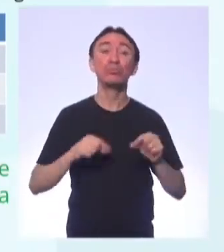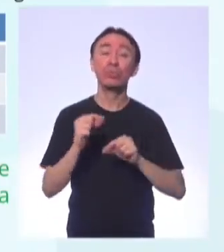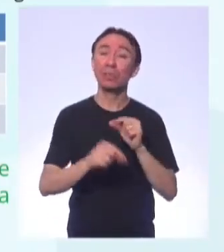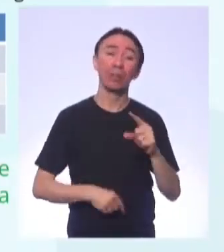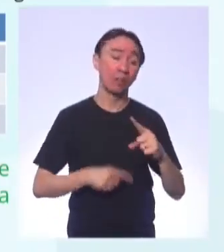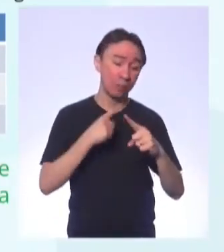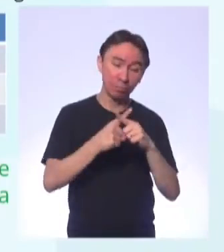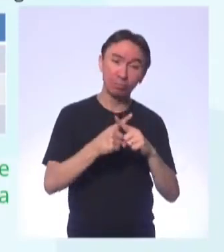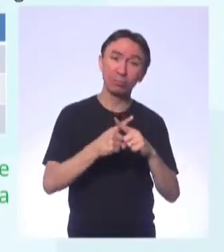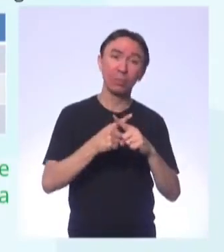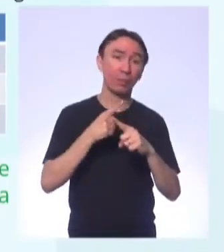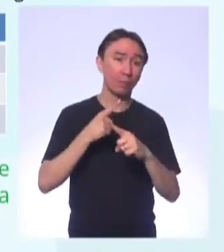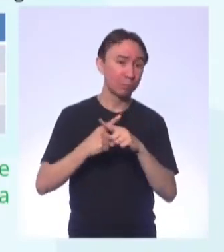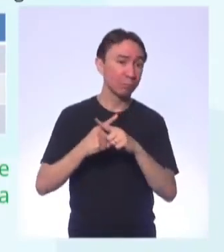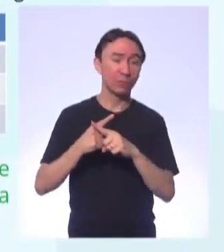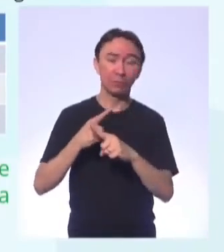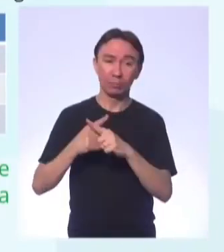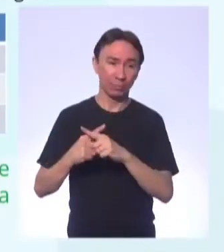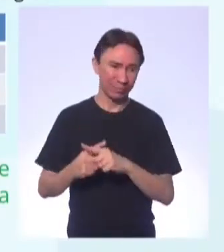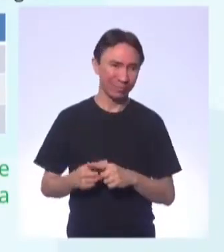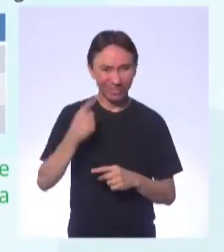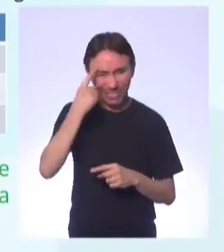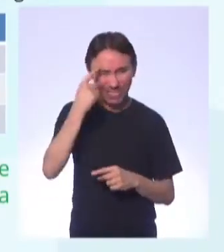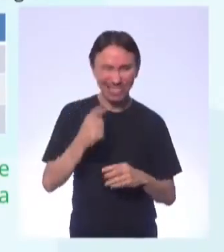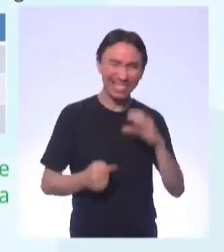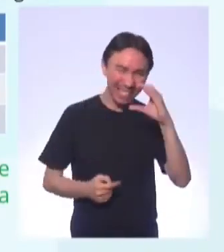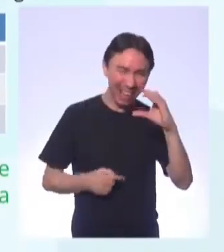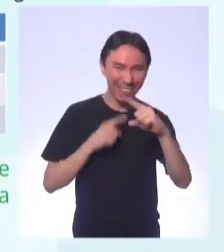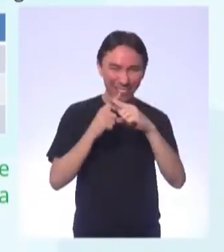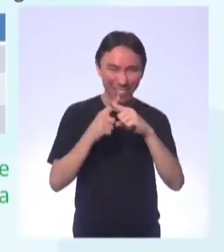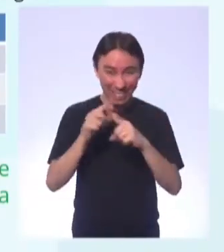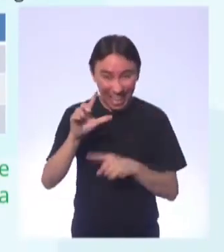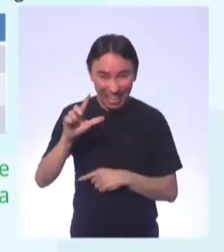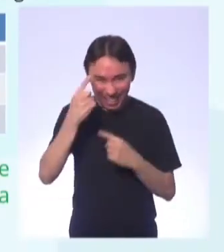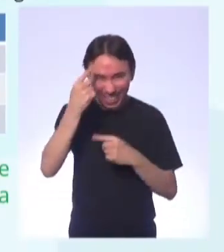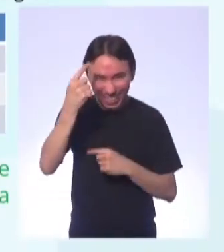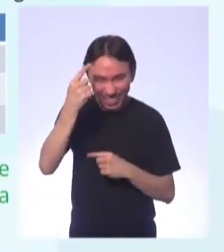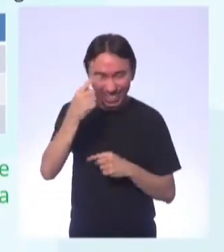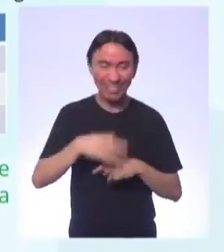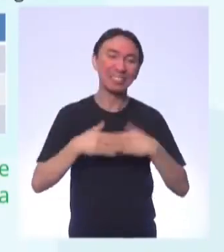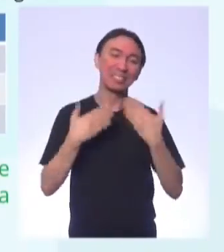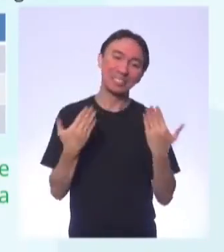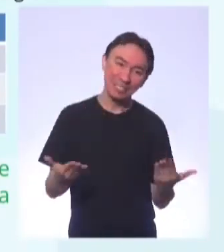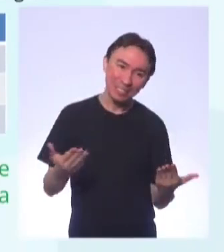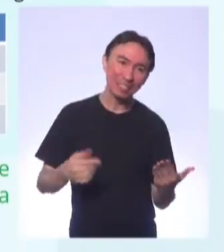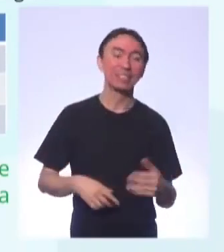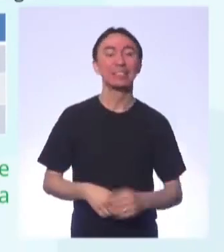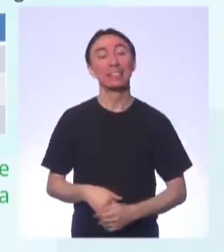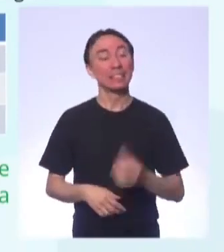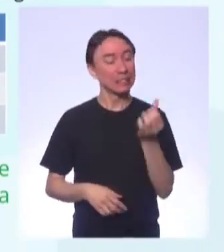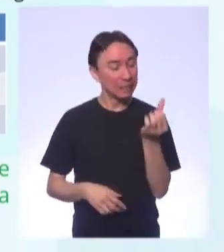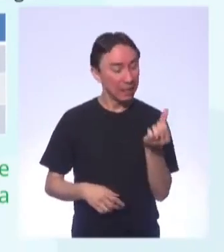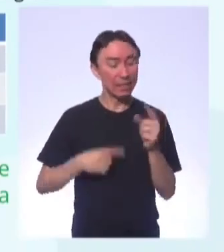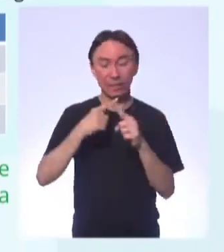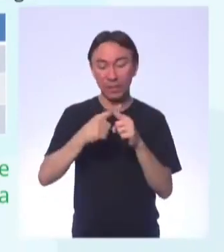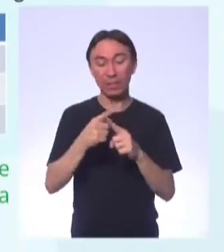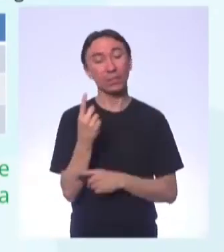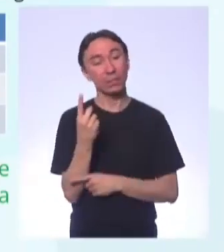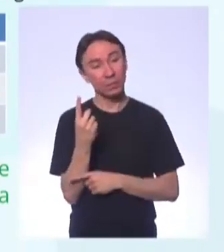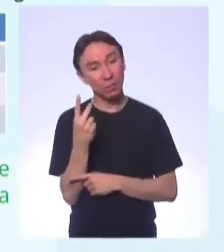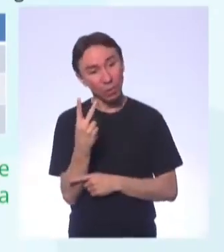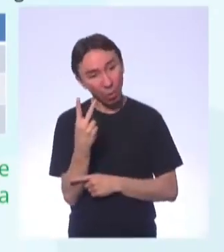então a área não é ser vezes o ele quem estava fazendo então eu tenho que seis vezes 2